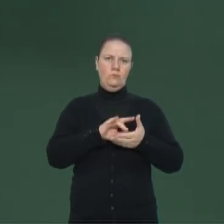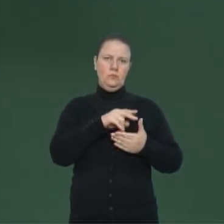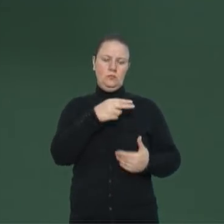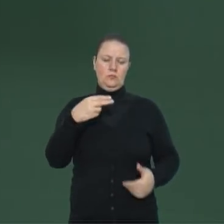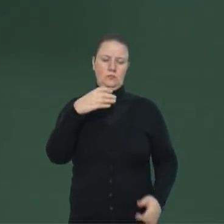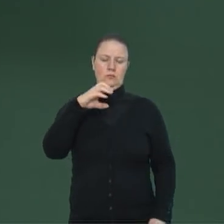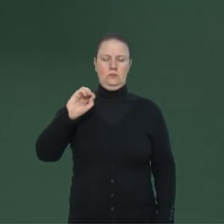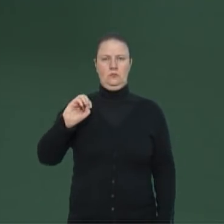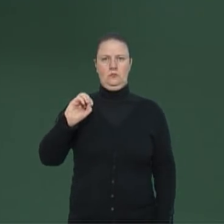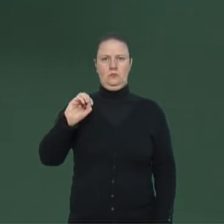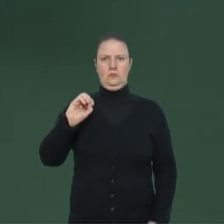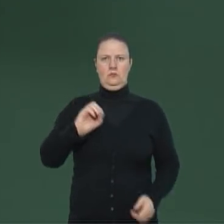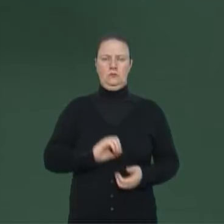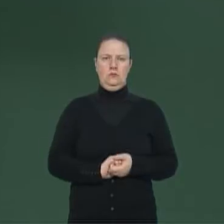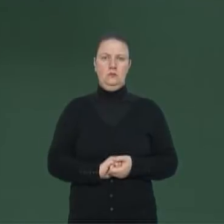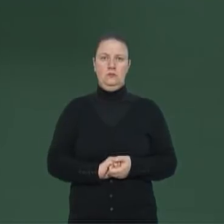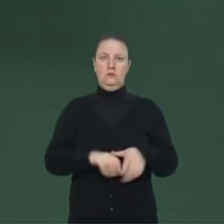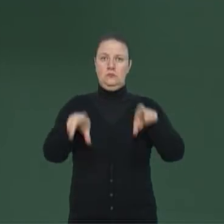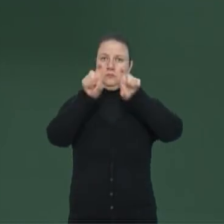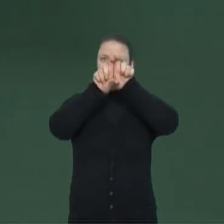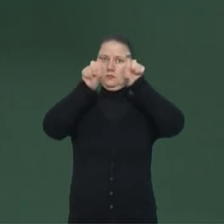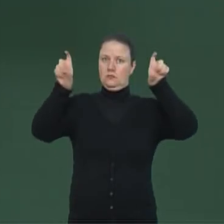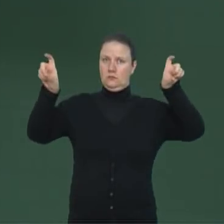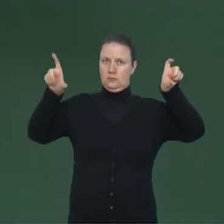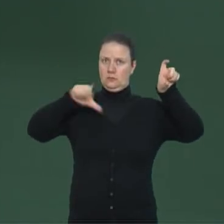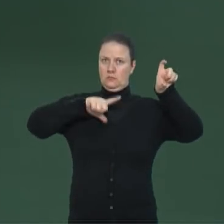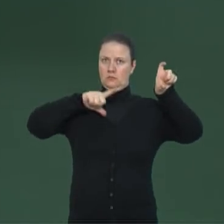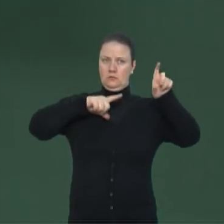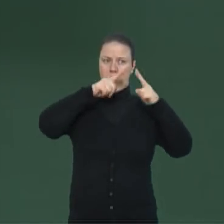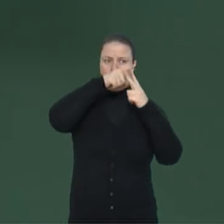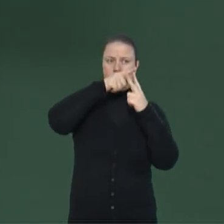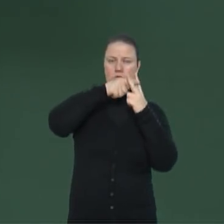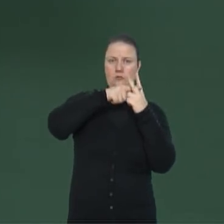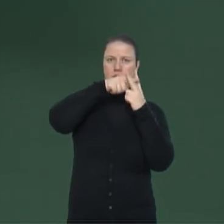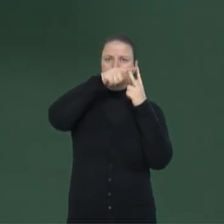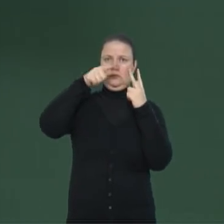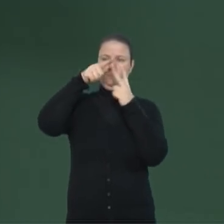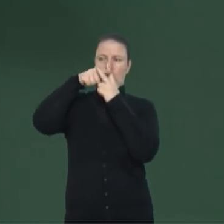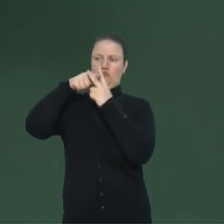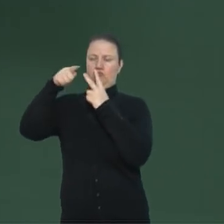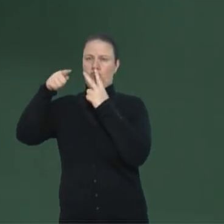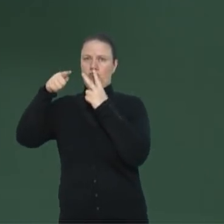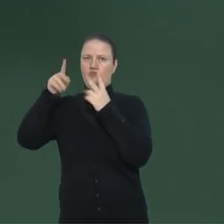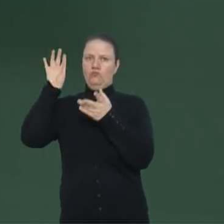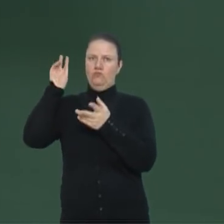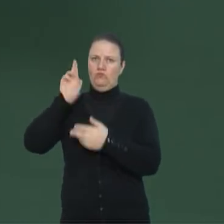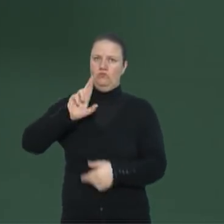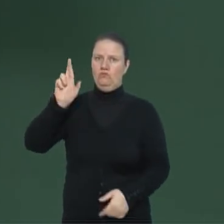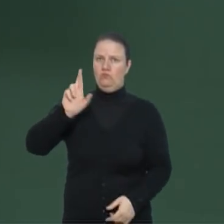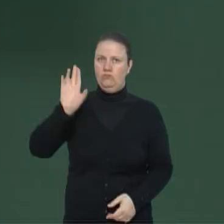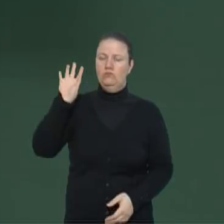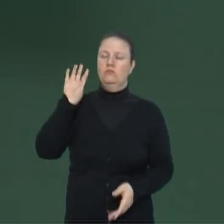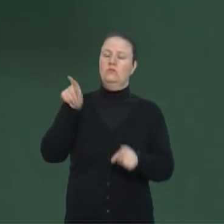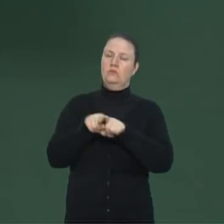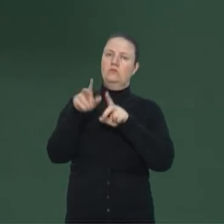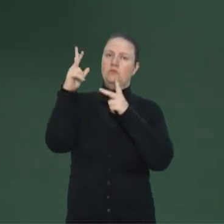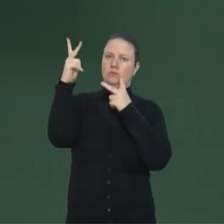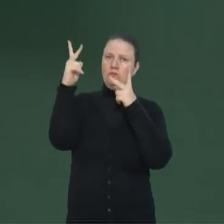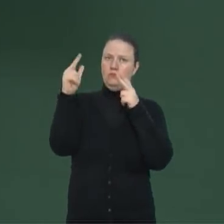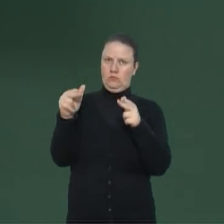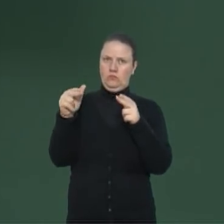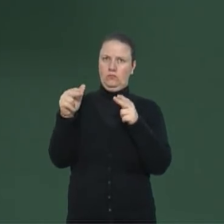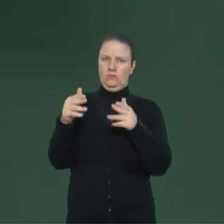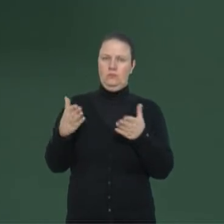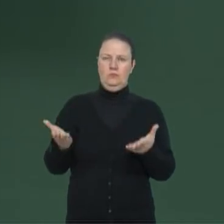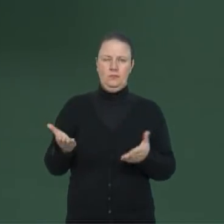porque essa equação aqui tem duas raízes reais e iguais. Está lá, confira, ok? Essa é a tarefa de